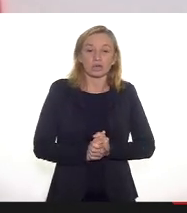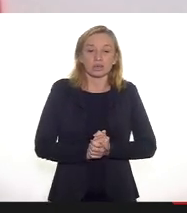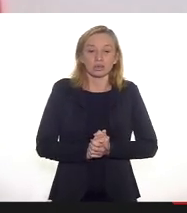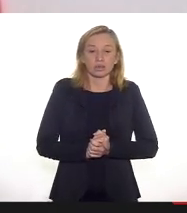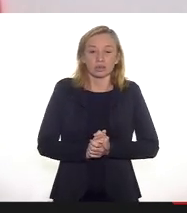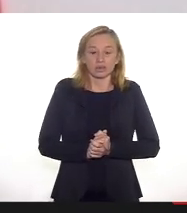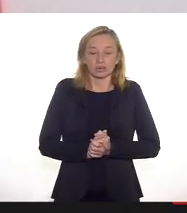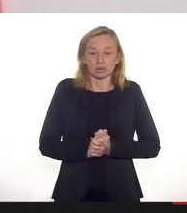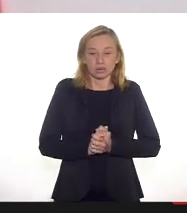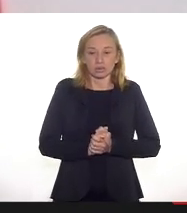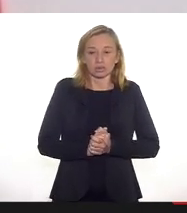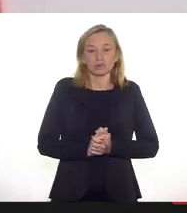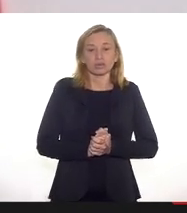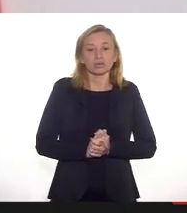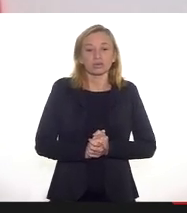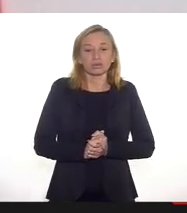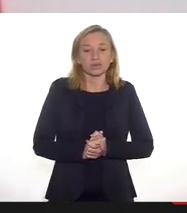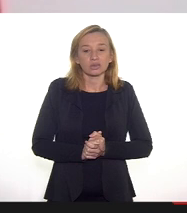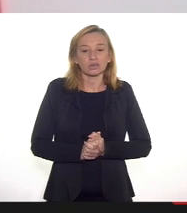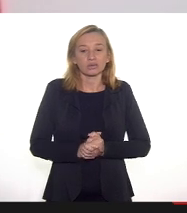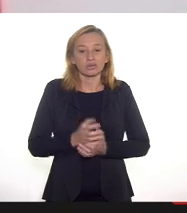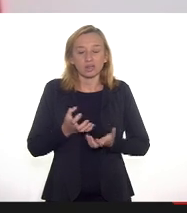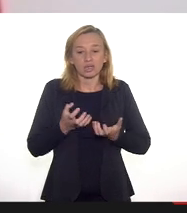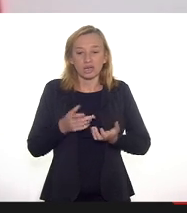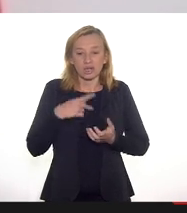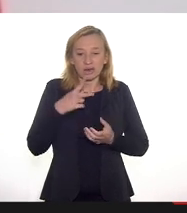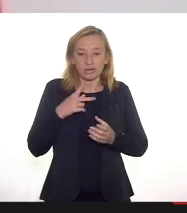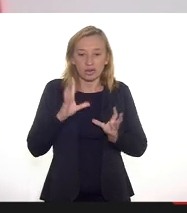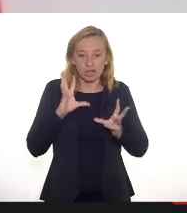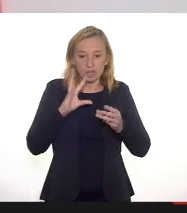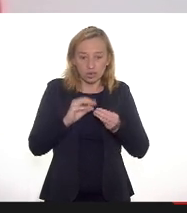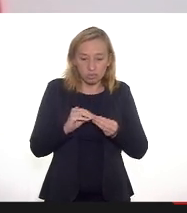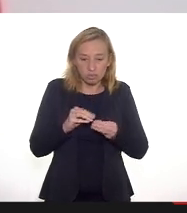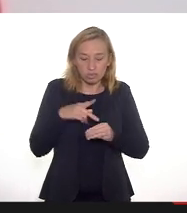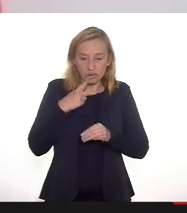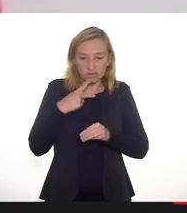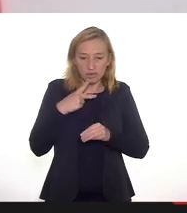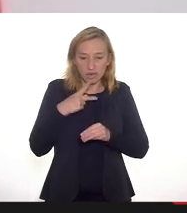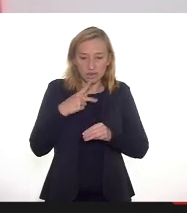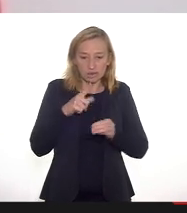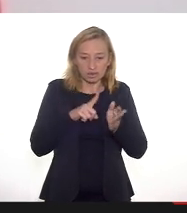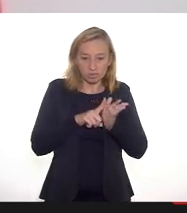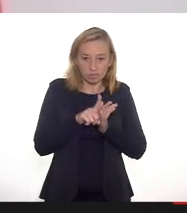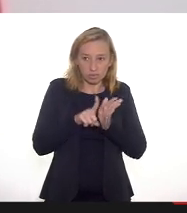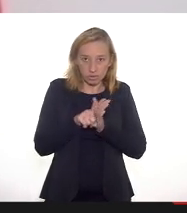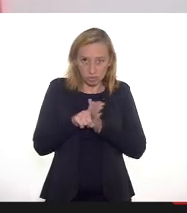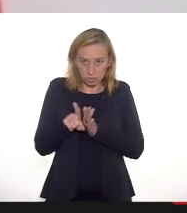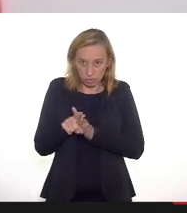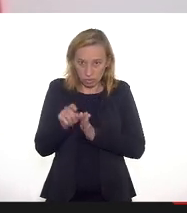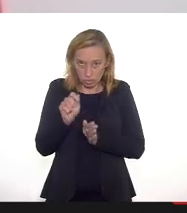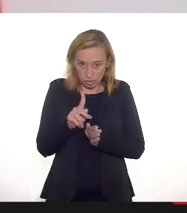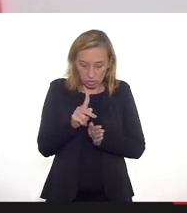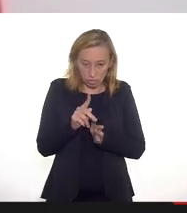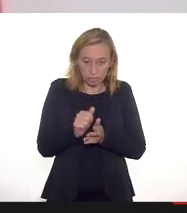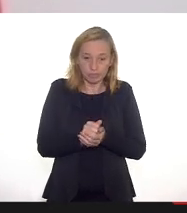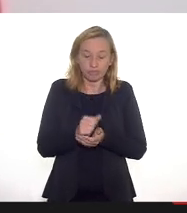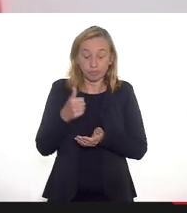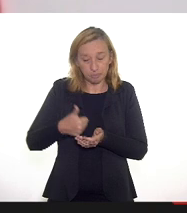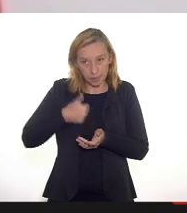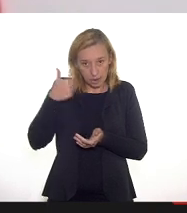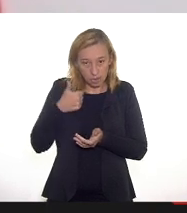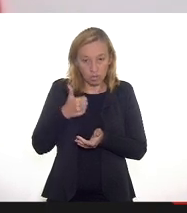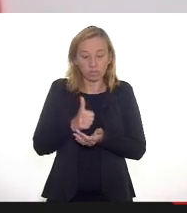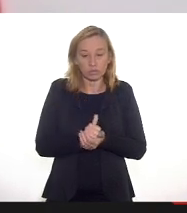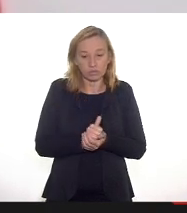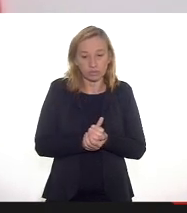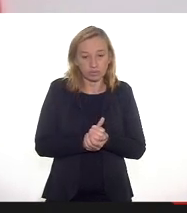Vou tentar sistematizar a minha fala a partir de questionamentos, comentar, eu acho que eles seriam melhores do